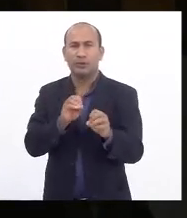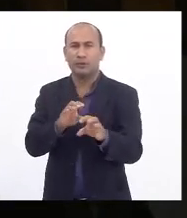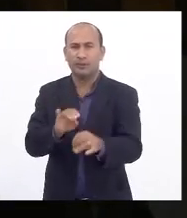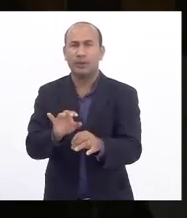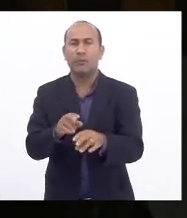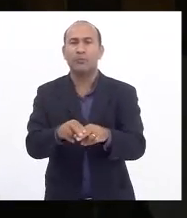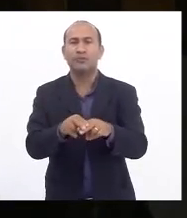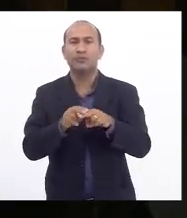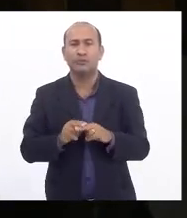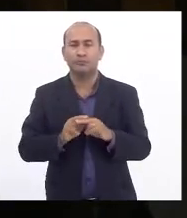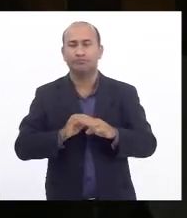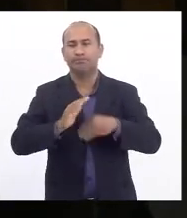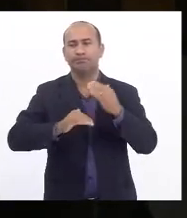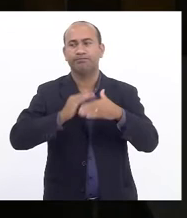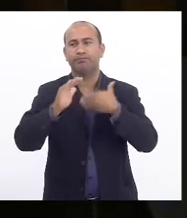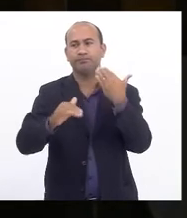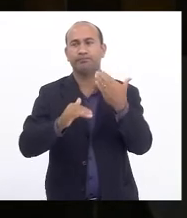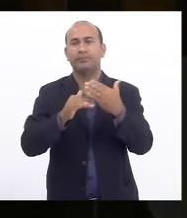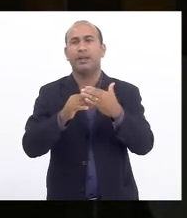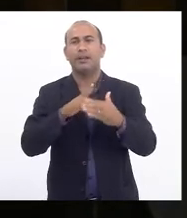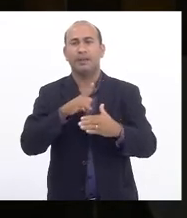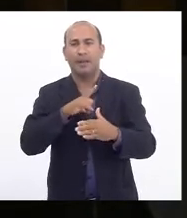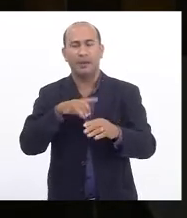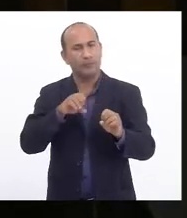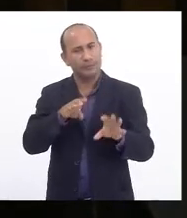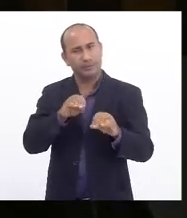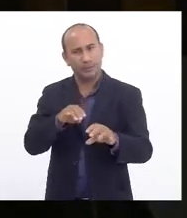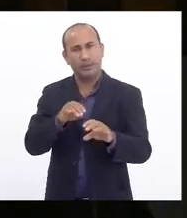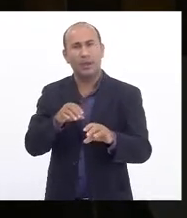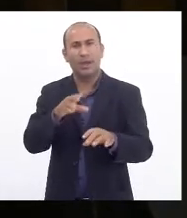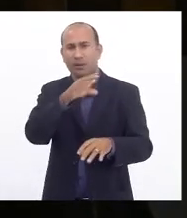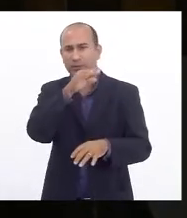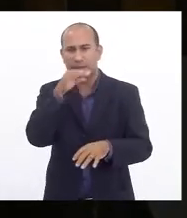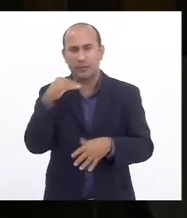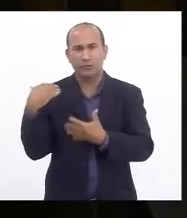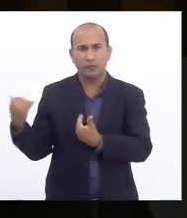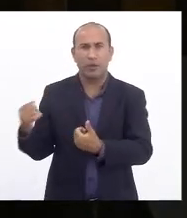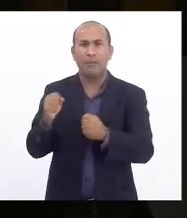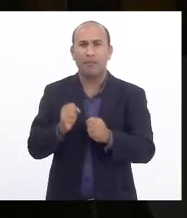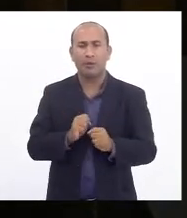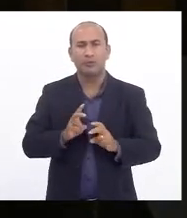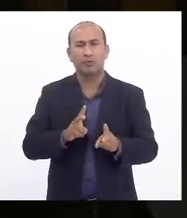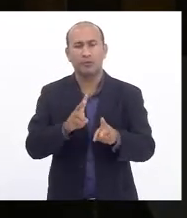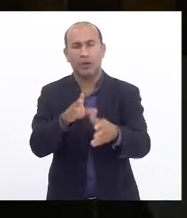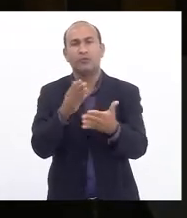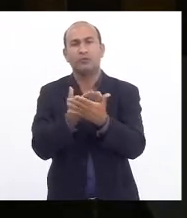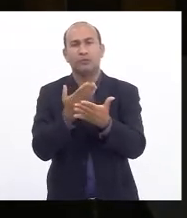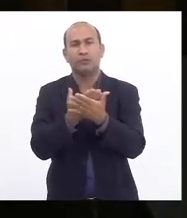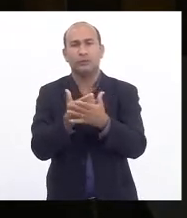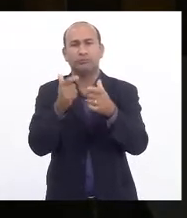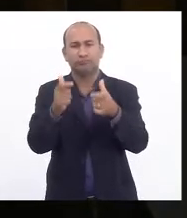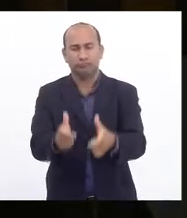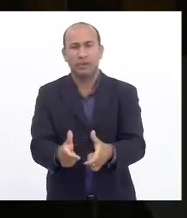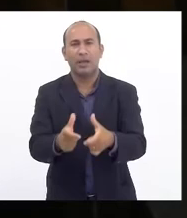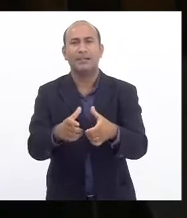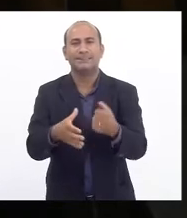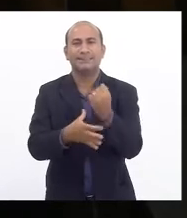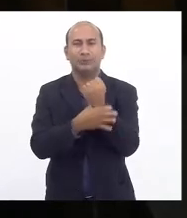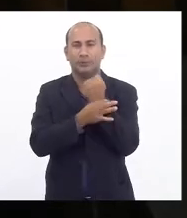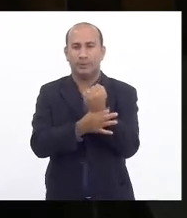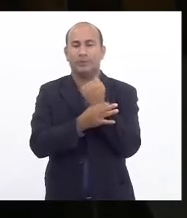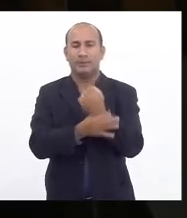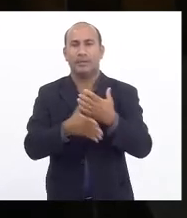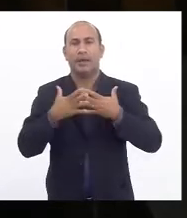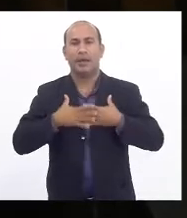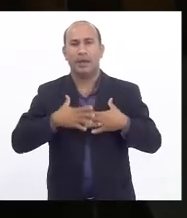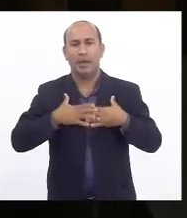ali se ofereça Ensino Fundamental segundo segmento ensino médio de modo que adolescentes e jovens possam continuar estudando ali no seu bairro com mais segurança e com mais